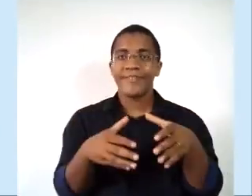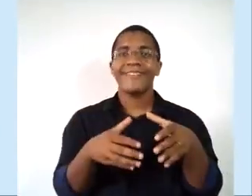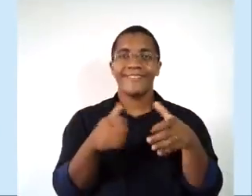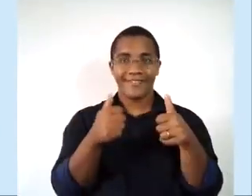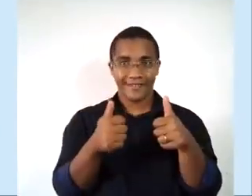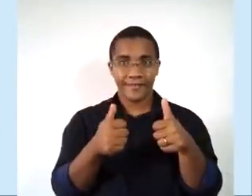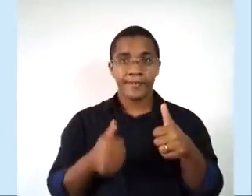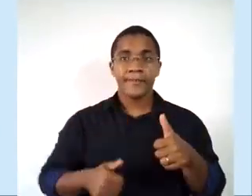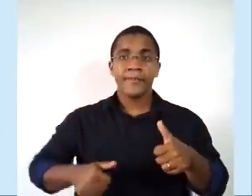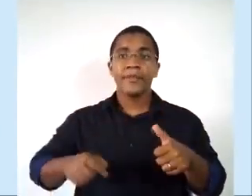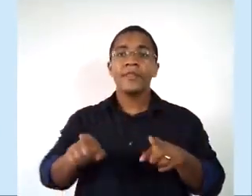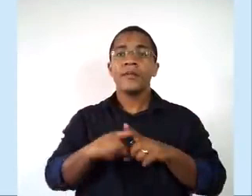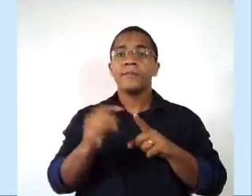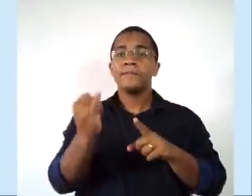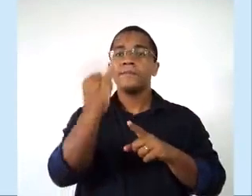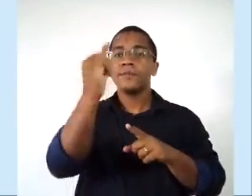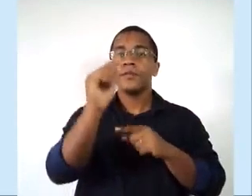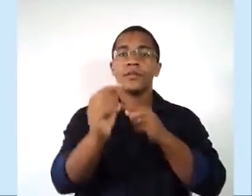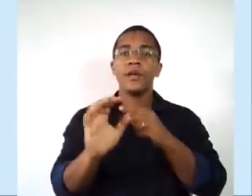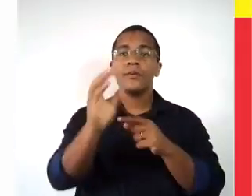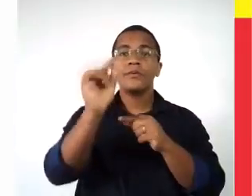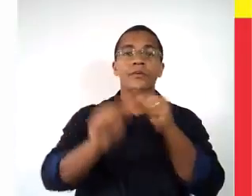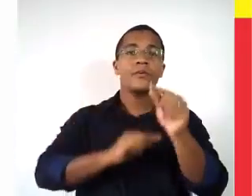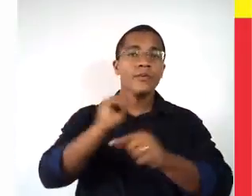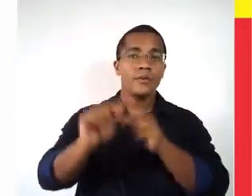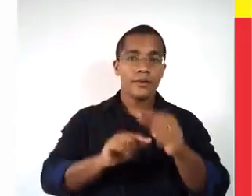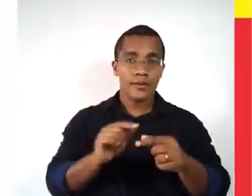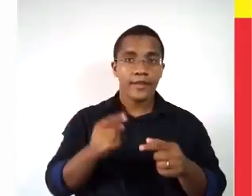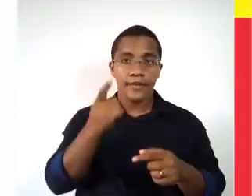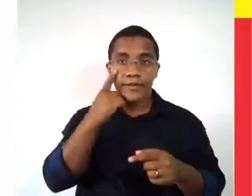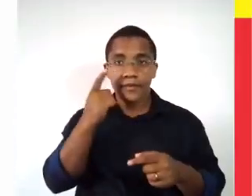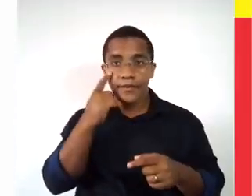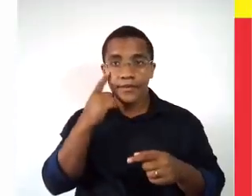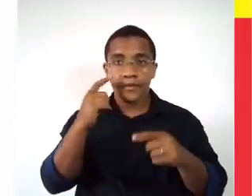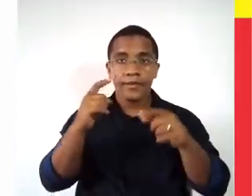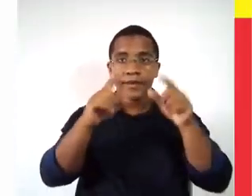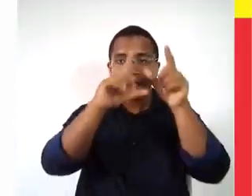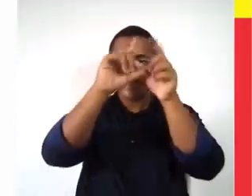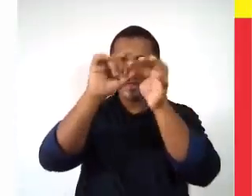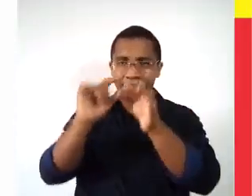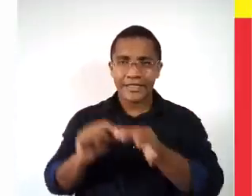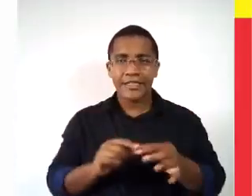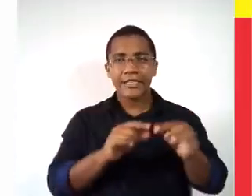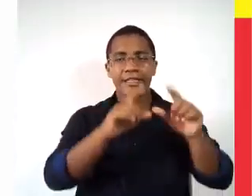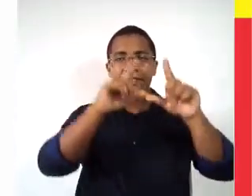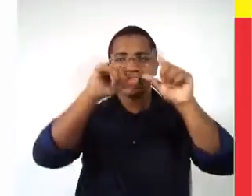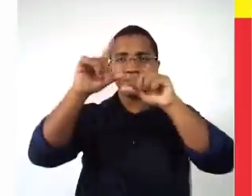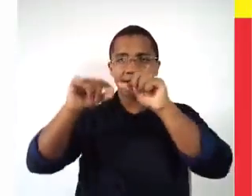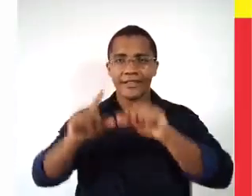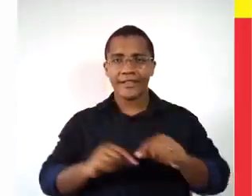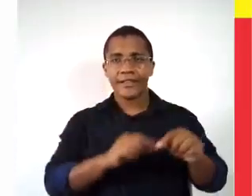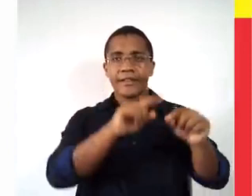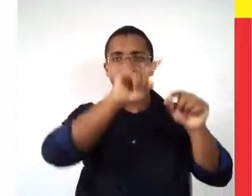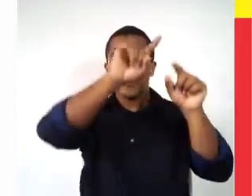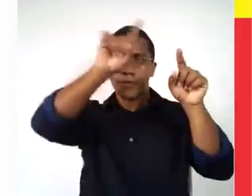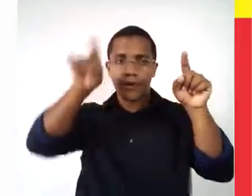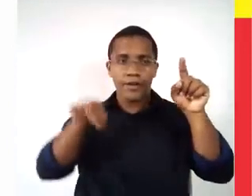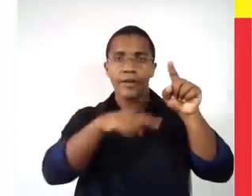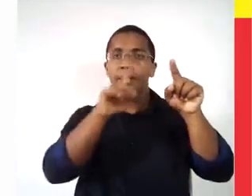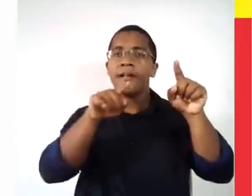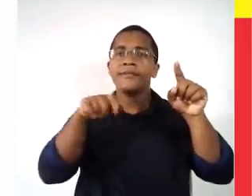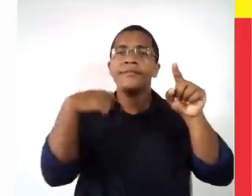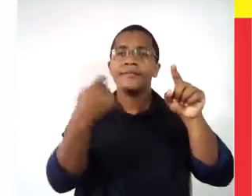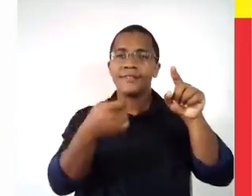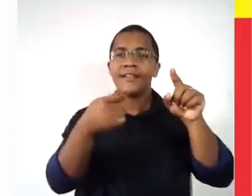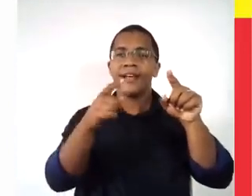uma coisa muito importante que vai acontecer, como vocês veem na imagem aí, tá? A forma das bandeiras, 12 estrelas, bonitinha, que é o símbolo da União Europeia.